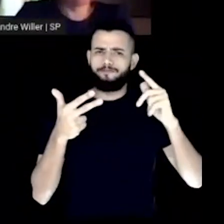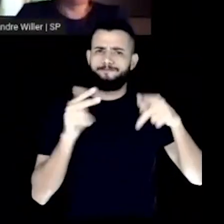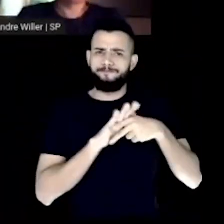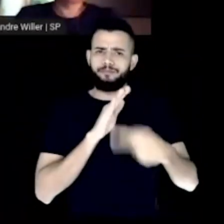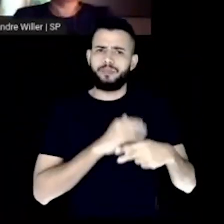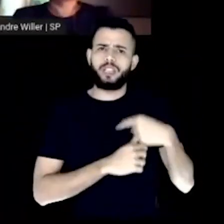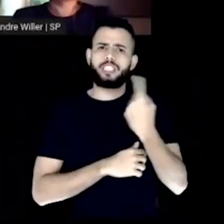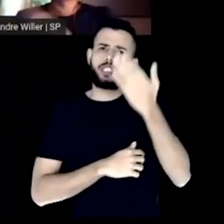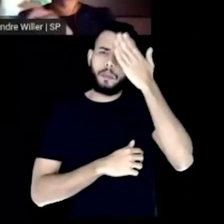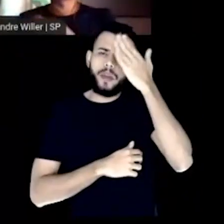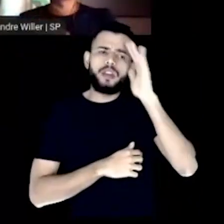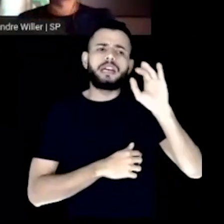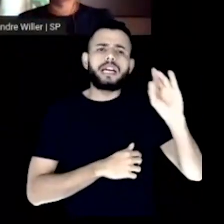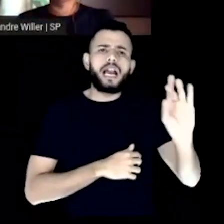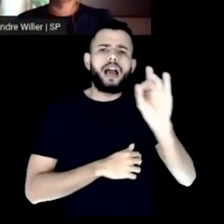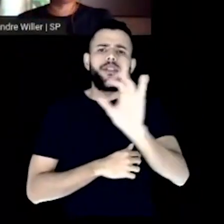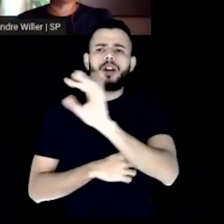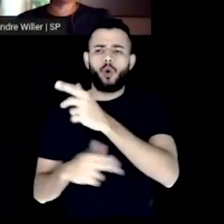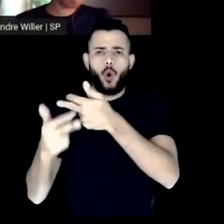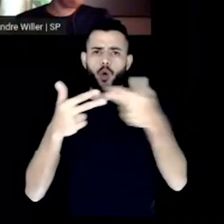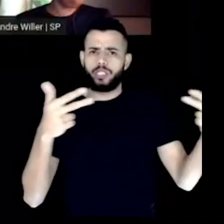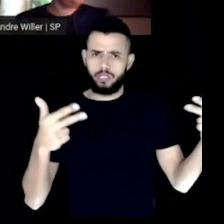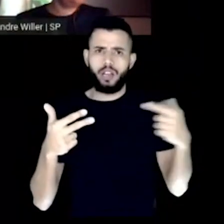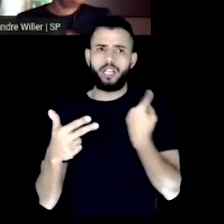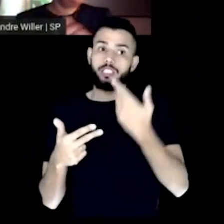a gente conseguir reconhecer o que é cada coisa. Né?